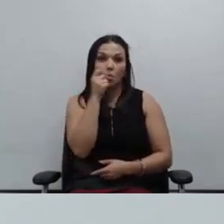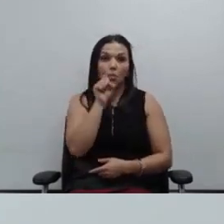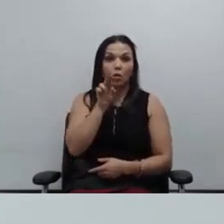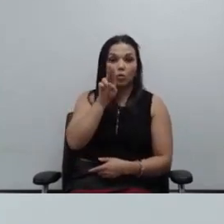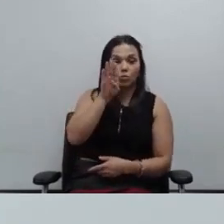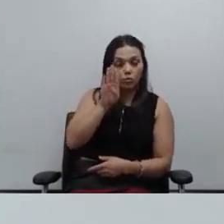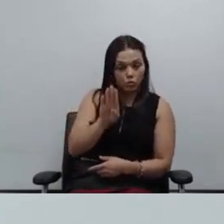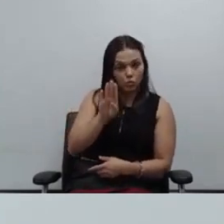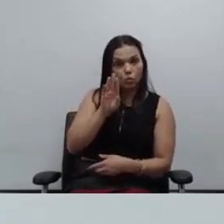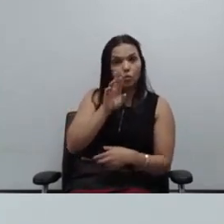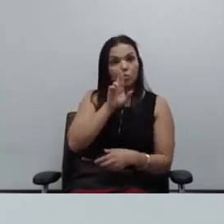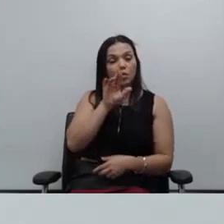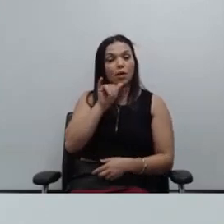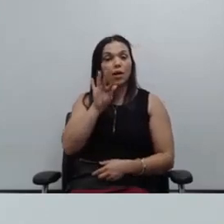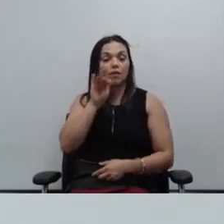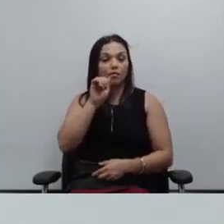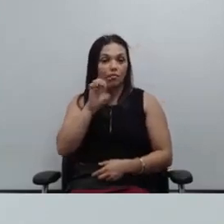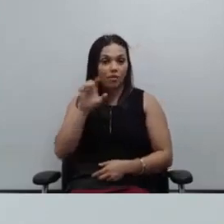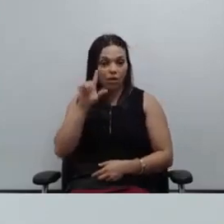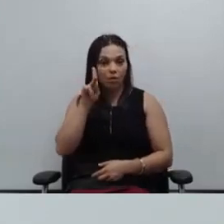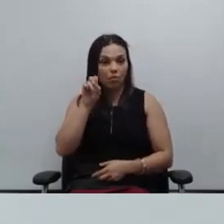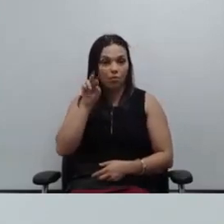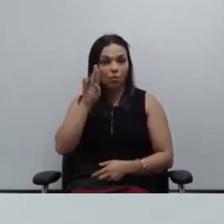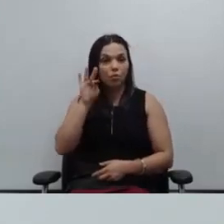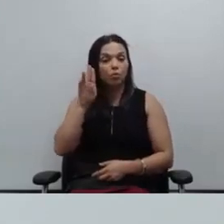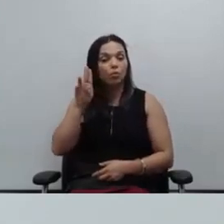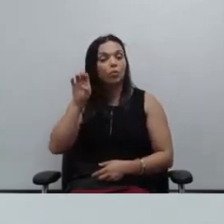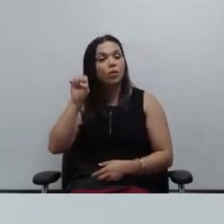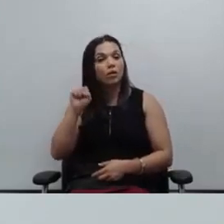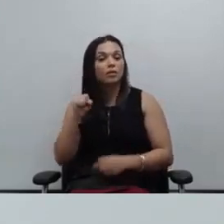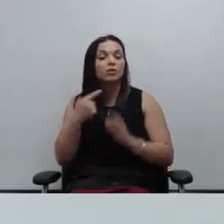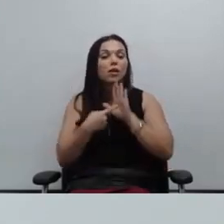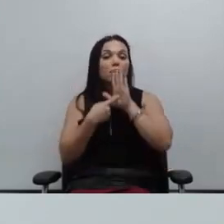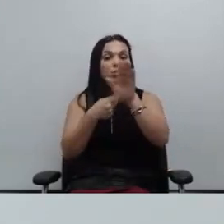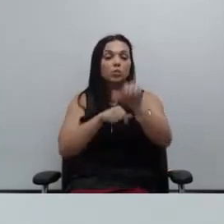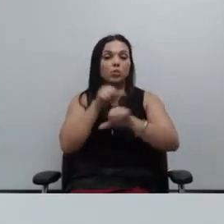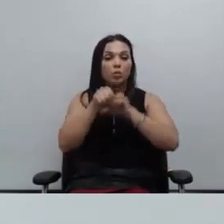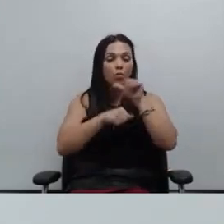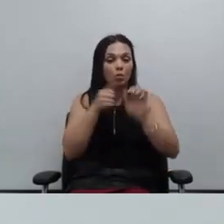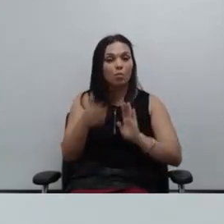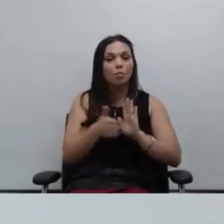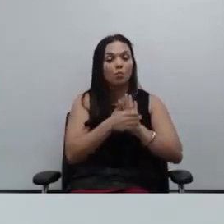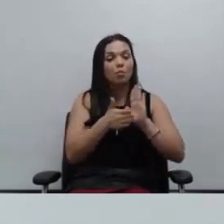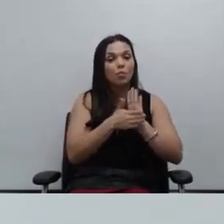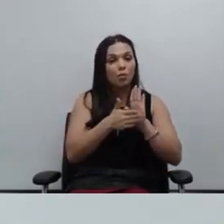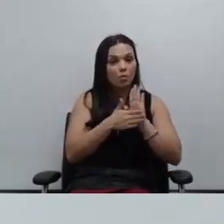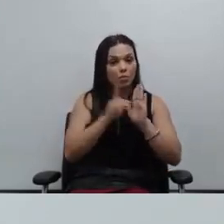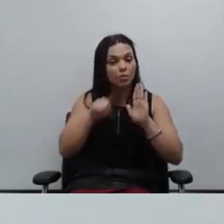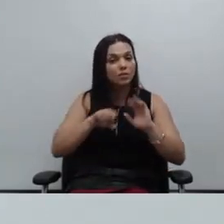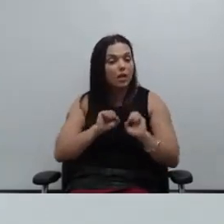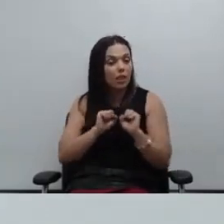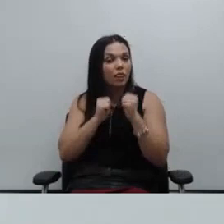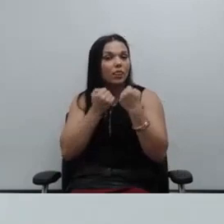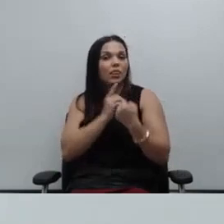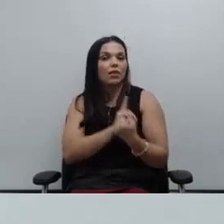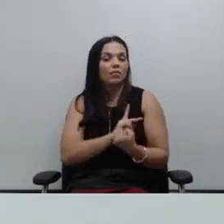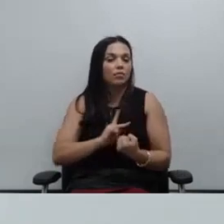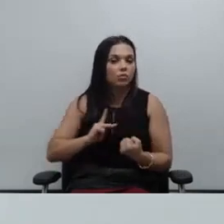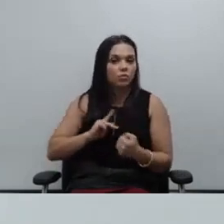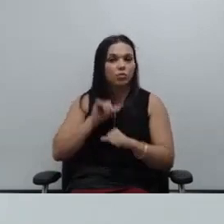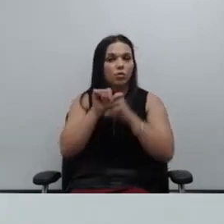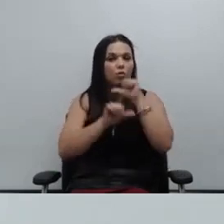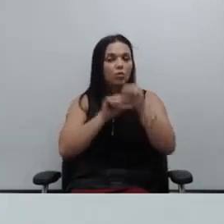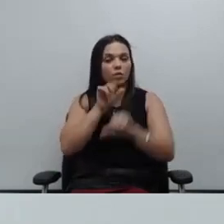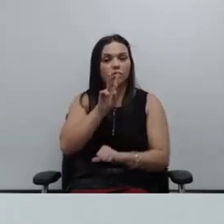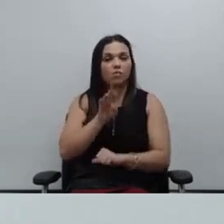público-geral, Rafael Moraes Português de Souza, apresentou ao Conselho Superior uma proposta de alteração das atribuições das defensorias com atuação VEC